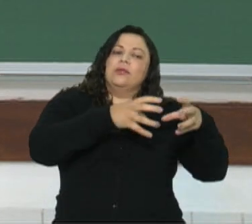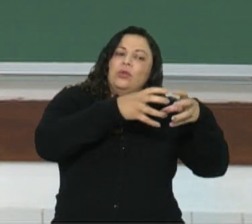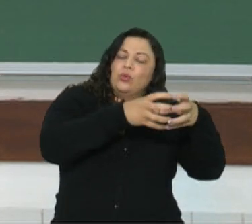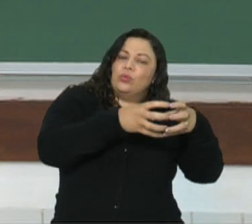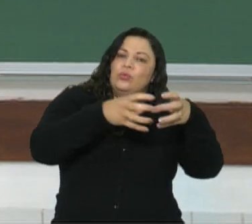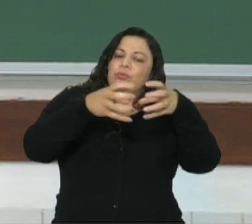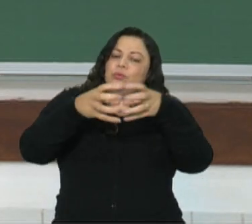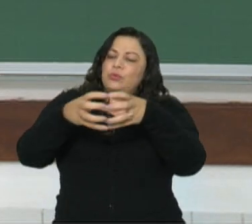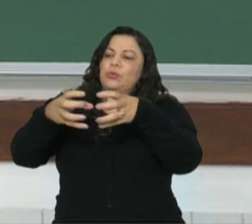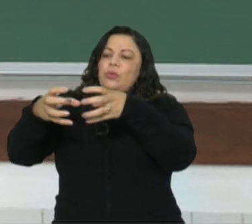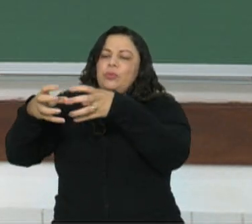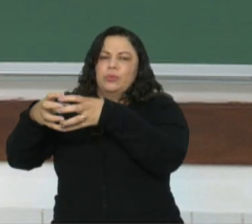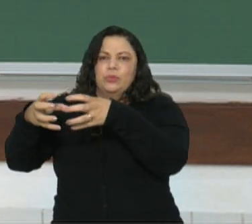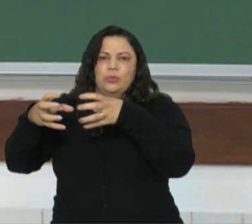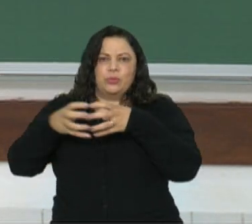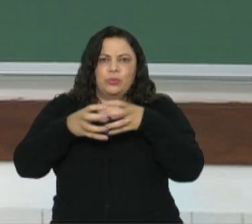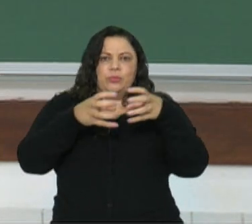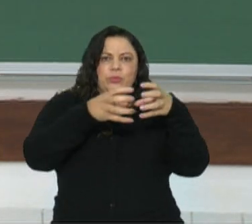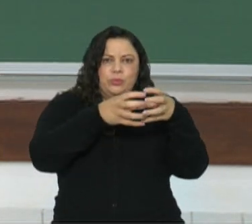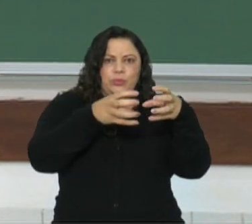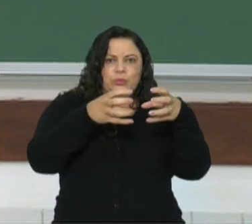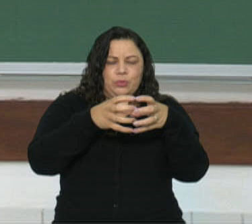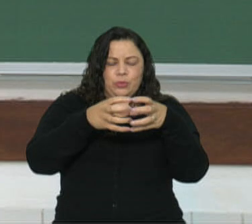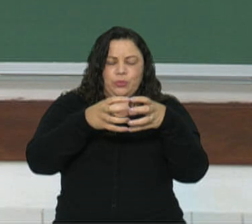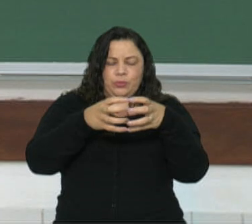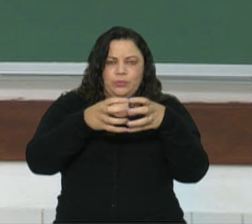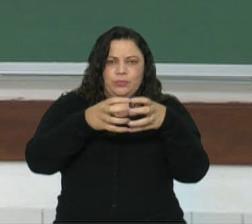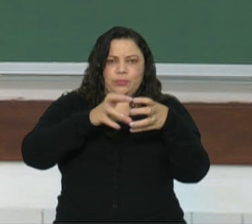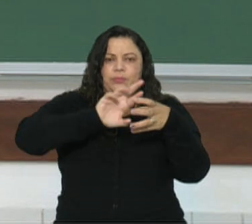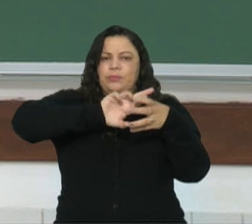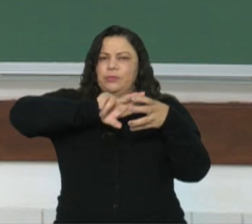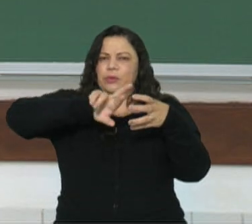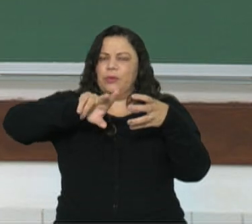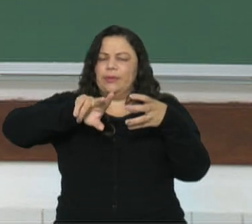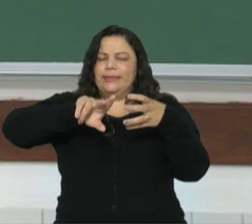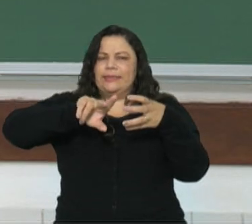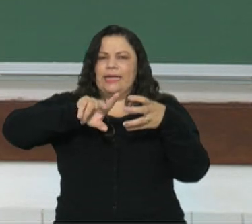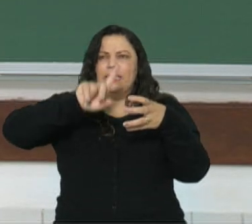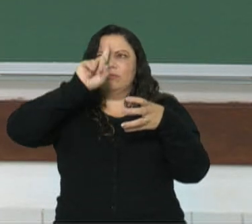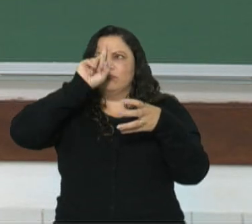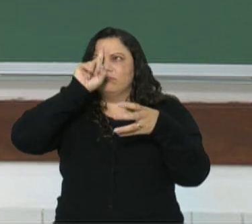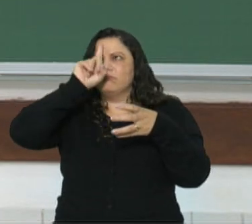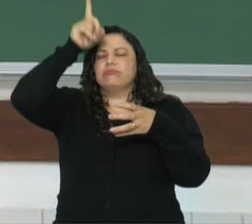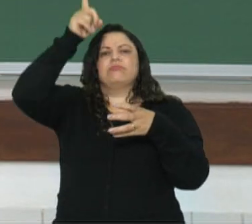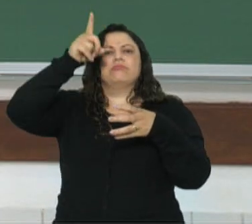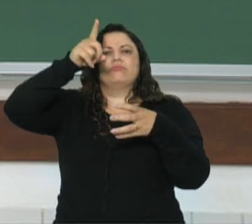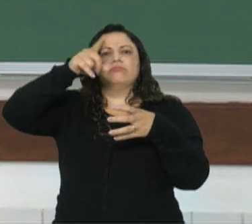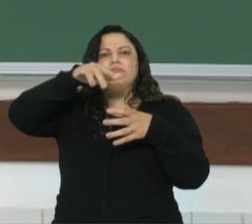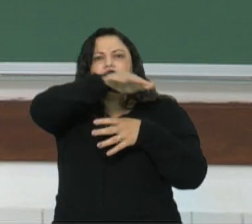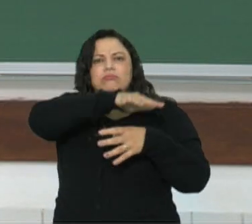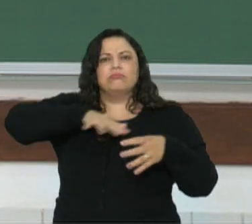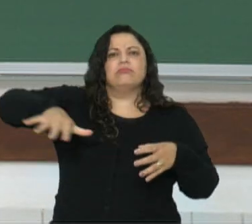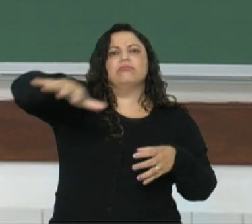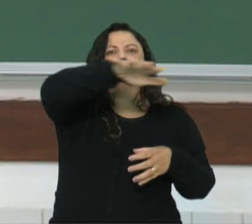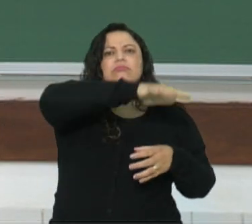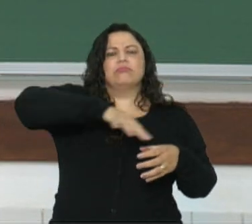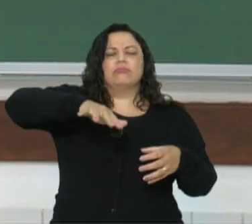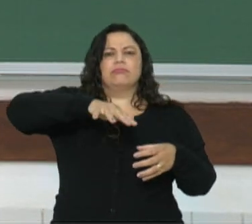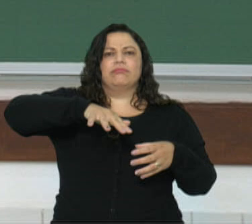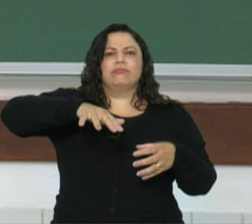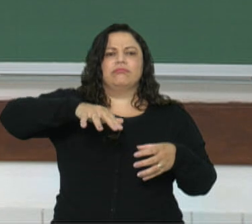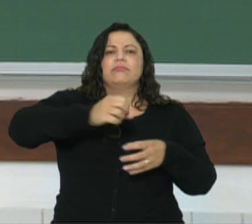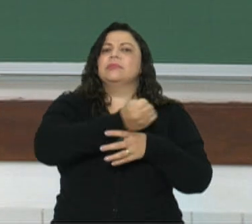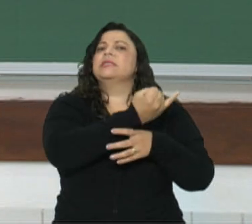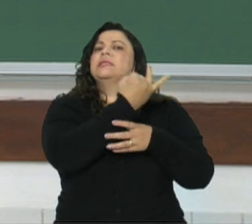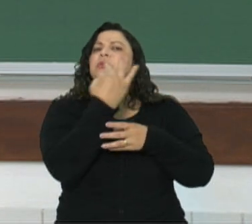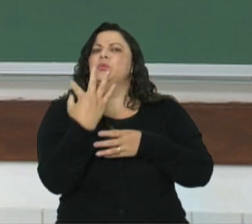dedução universal. Só que, quantos particulares são necessários